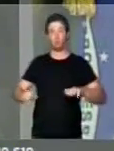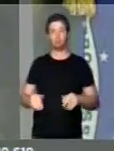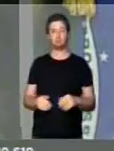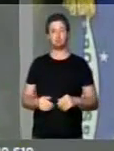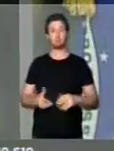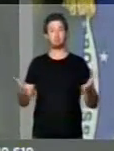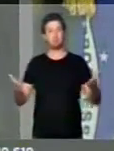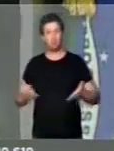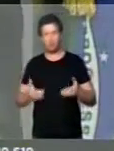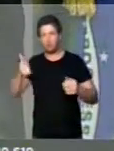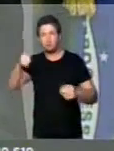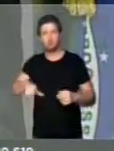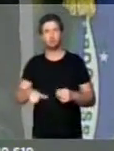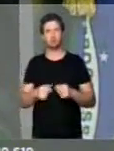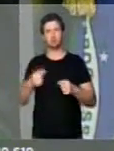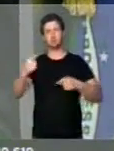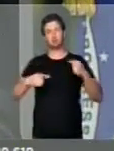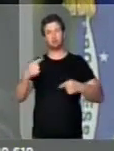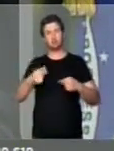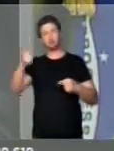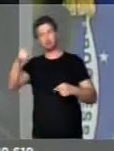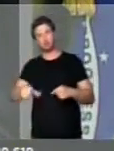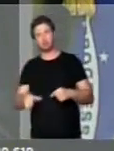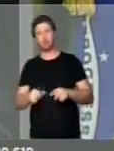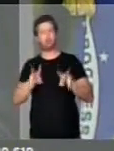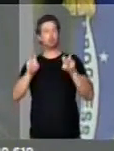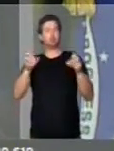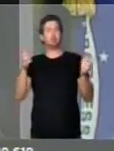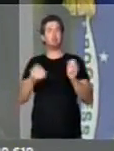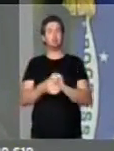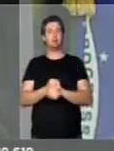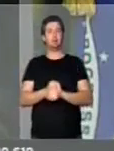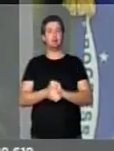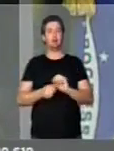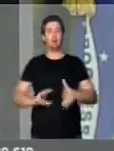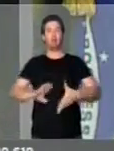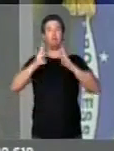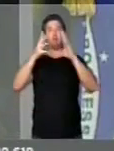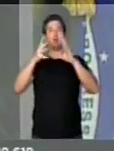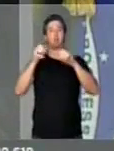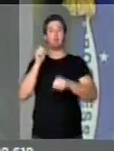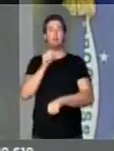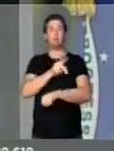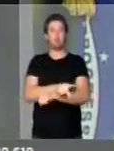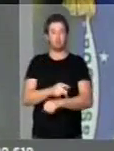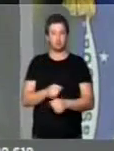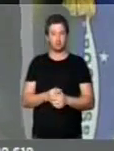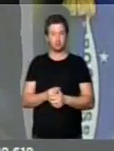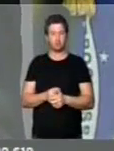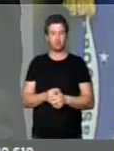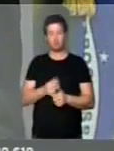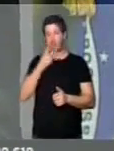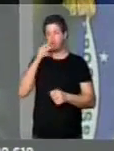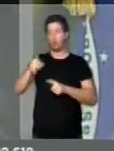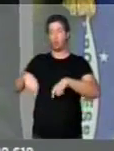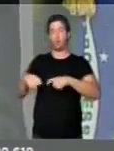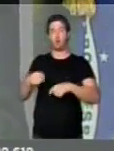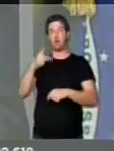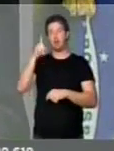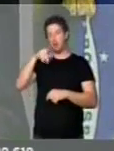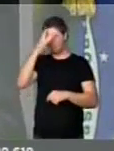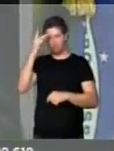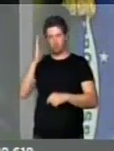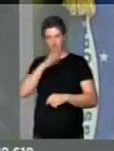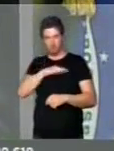agora vem de novo essa discussão em torno da reforma da Previdência, como que se os rurais fossem os vilões